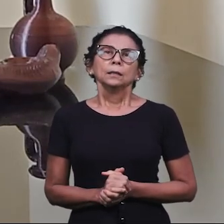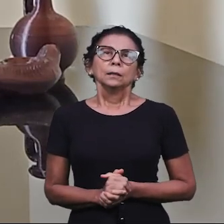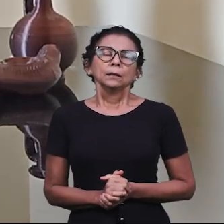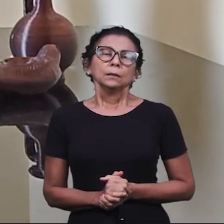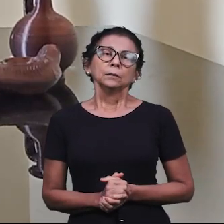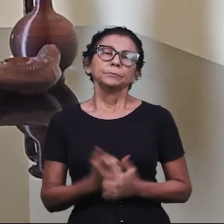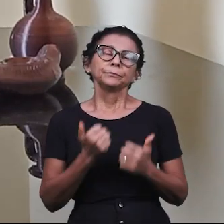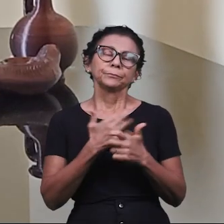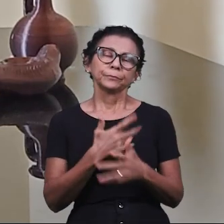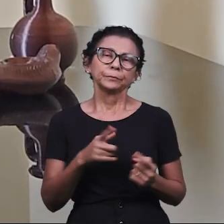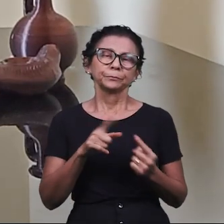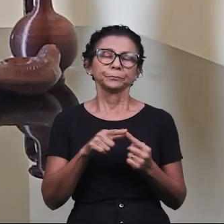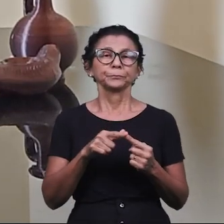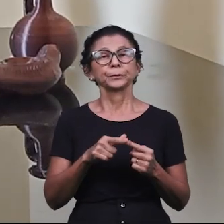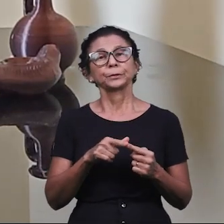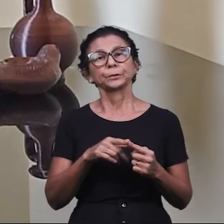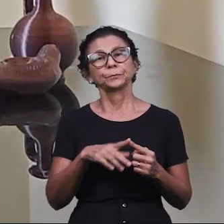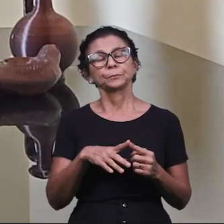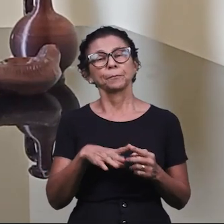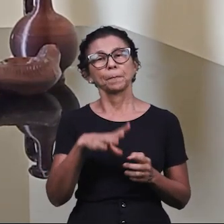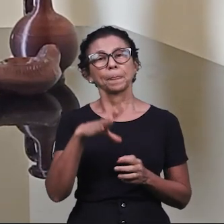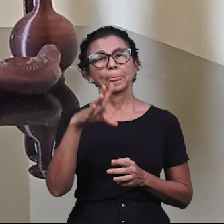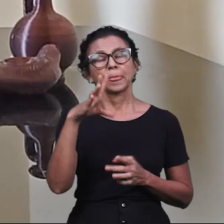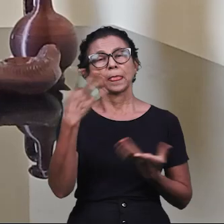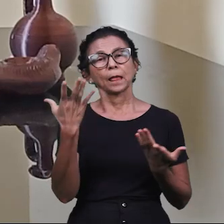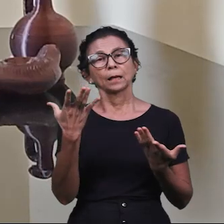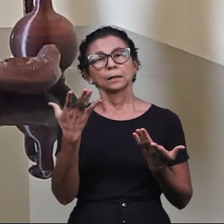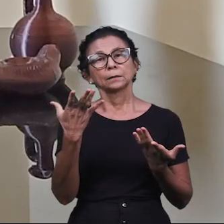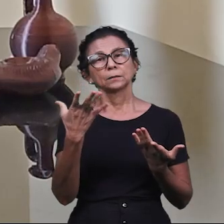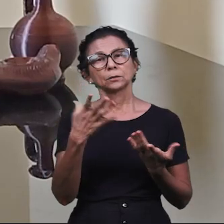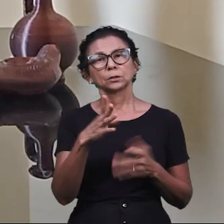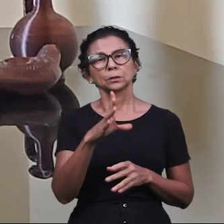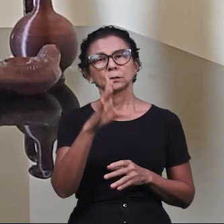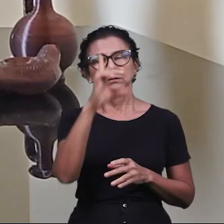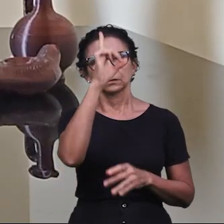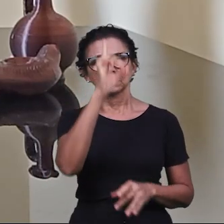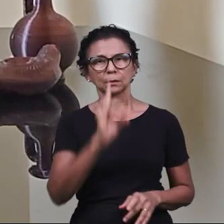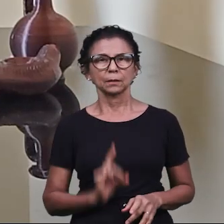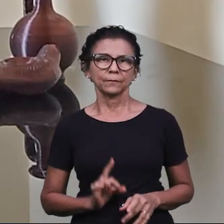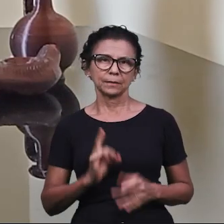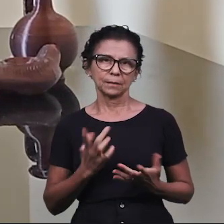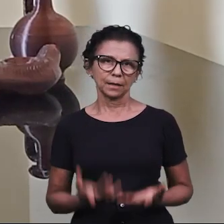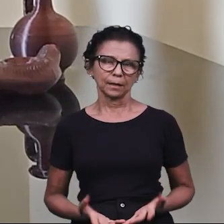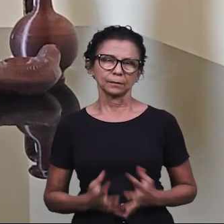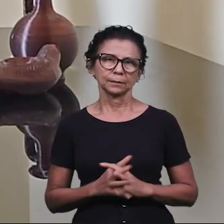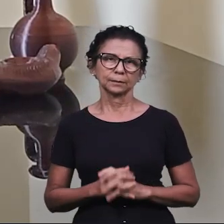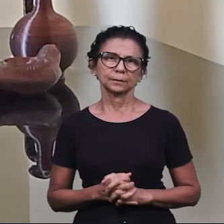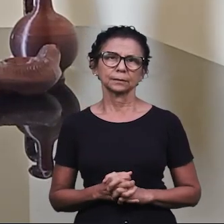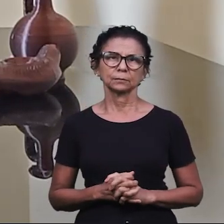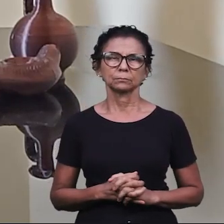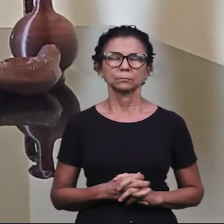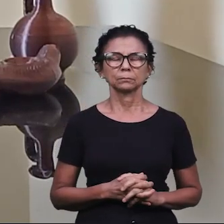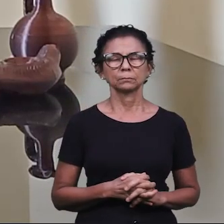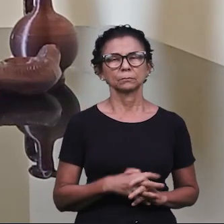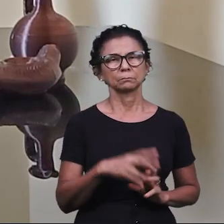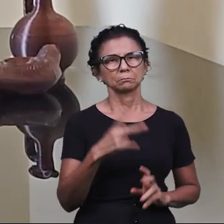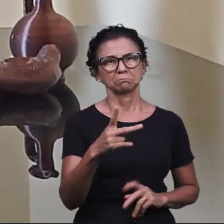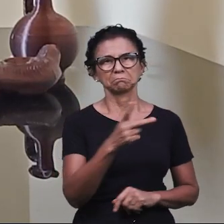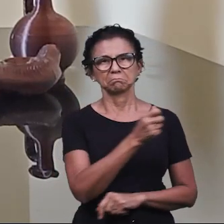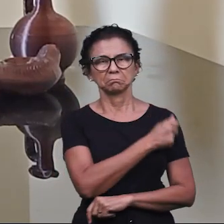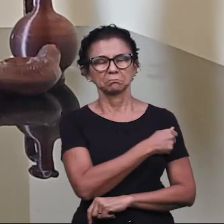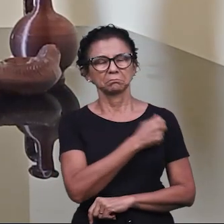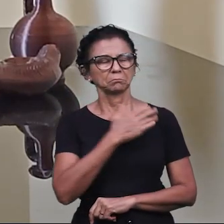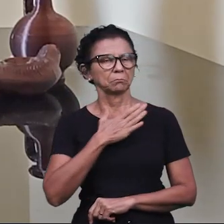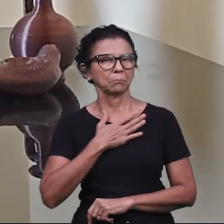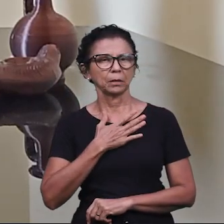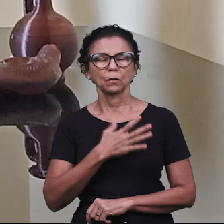e vários tipos de deficiência. Então, é muito importante a gente conhecer o seu aluno, o meu aluno,